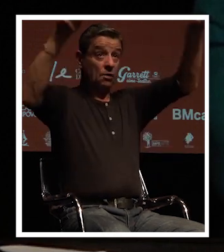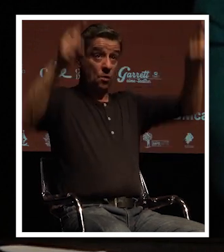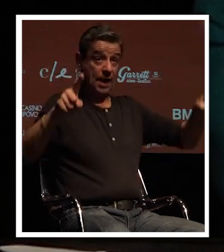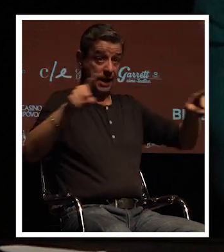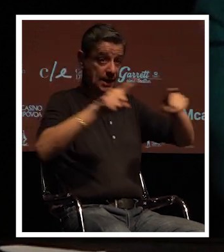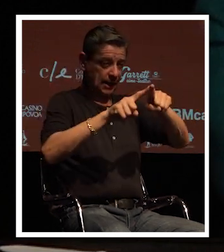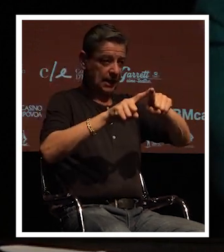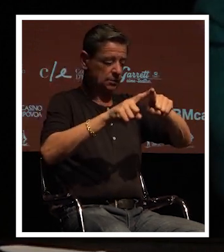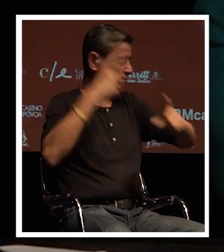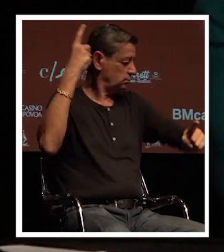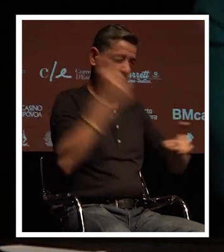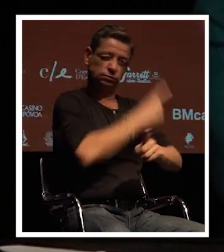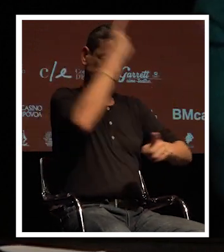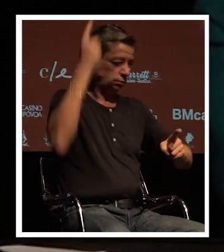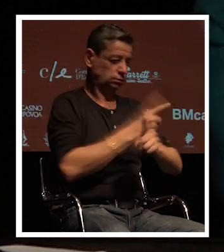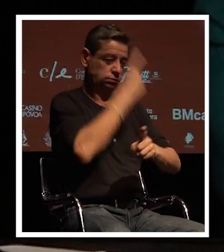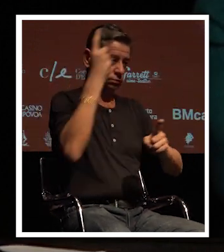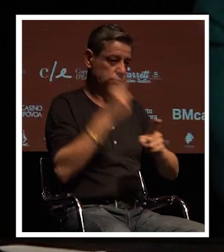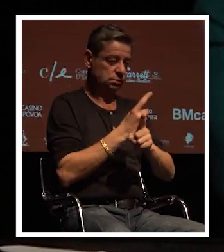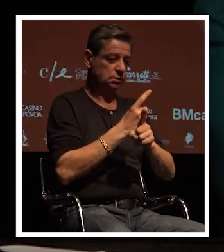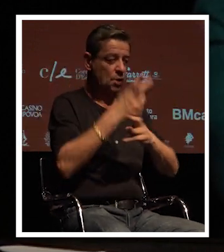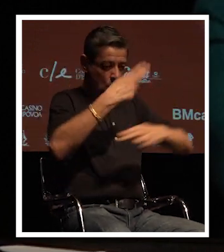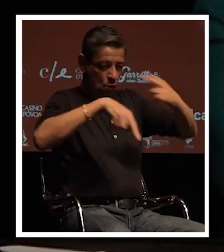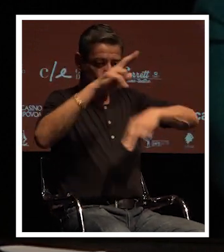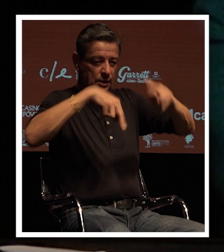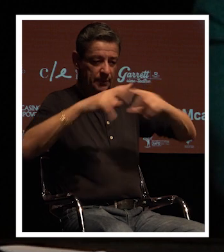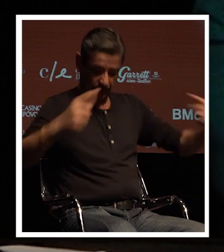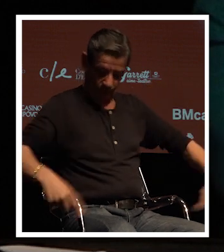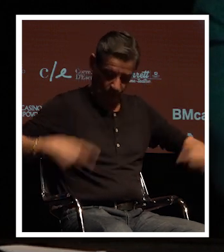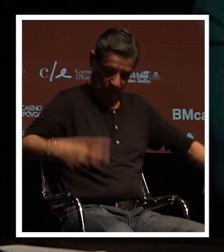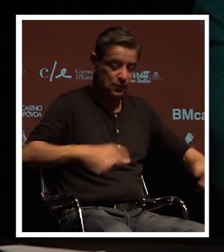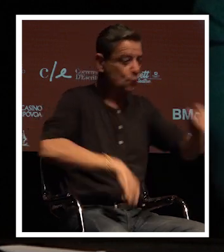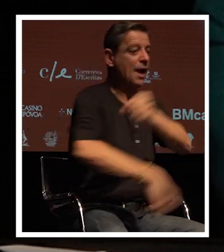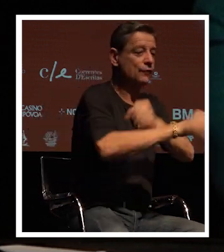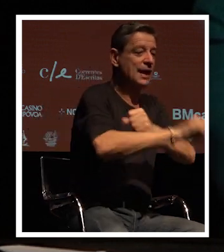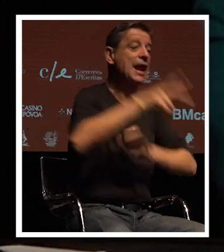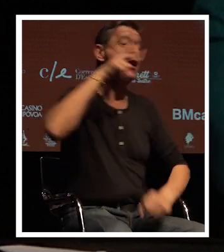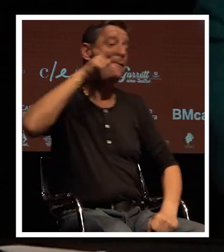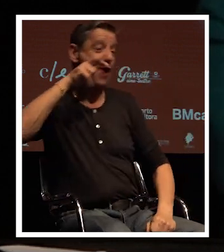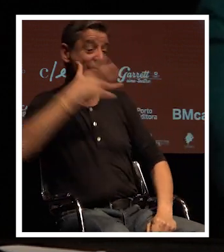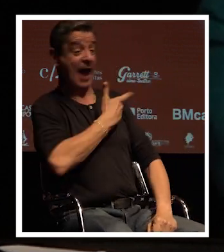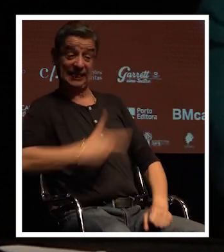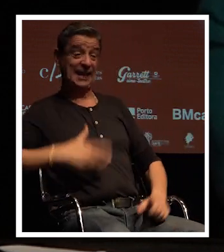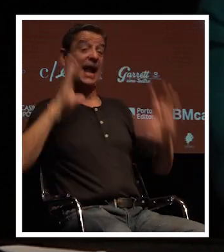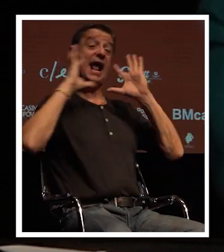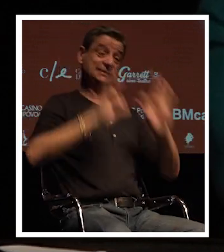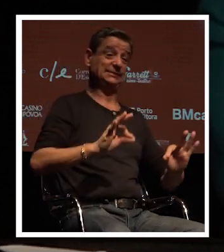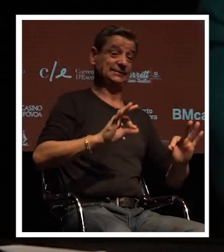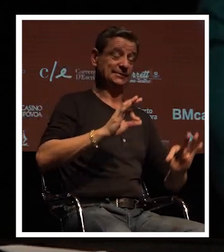ecrã versos esfolar os joelhos e construir carrinhos de rolamentos jogar futebol e arranjar namoradas e